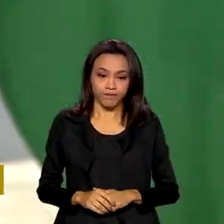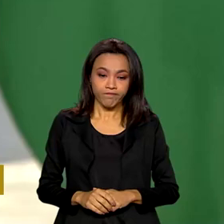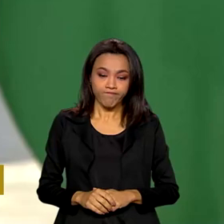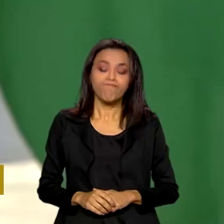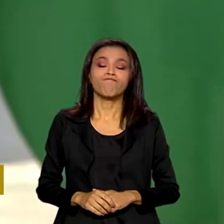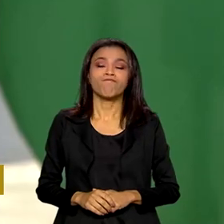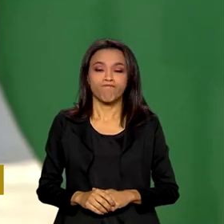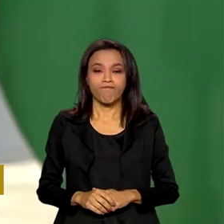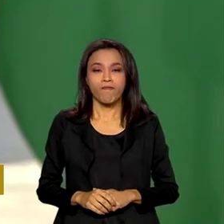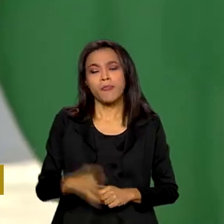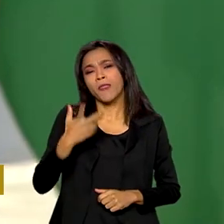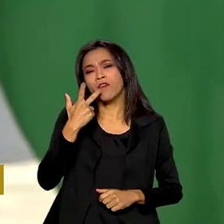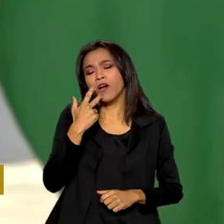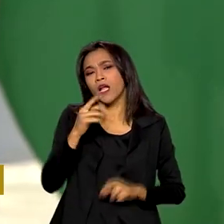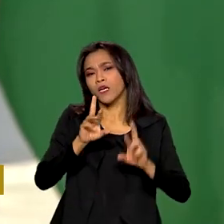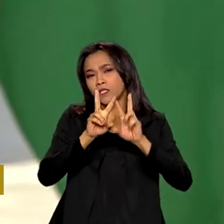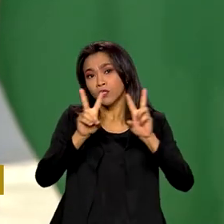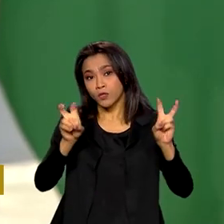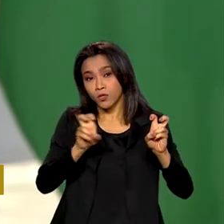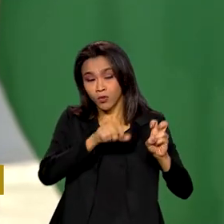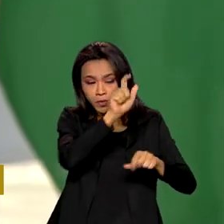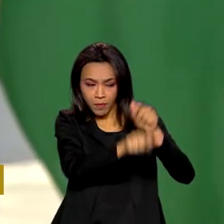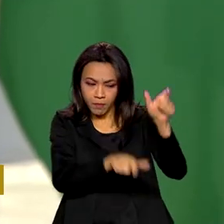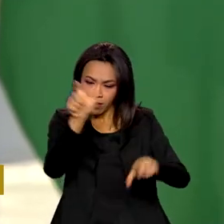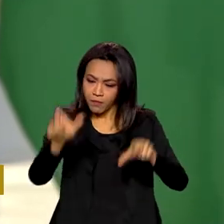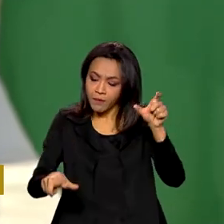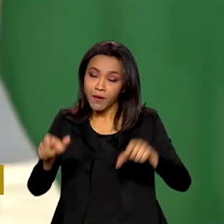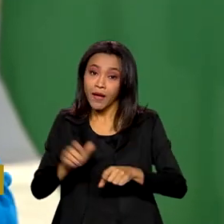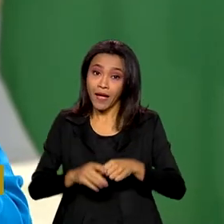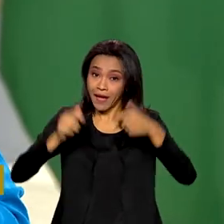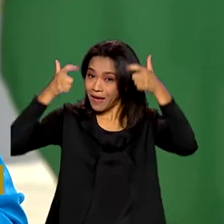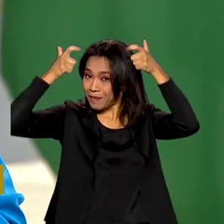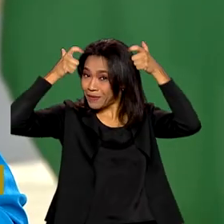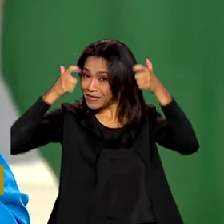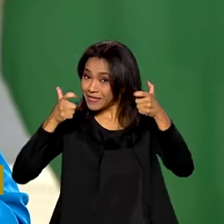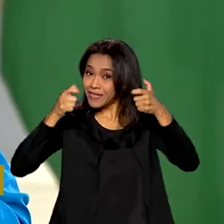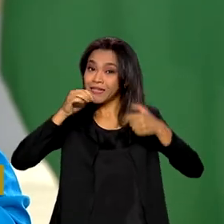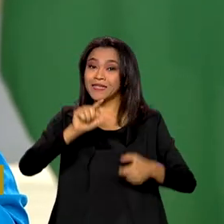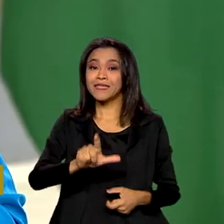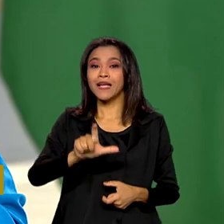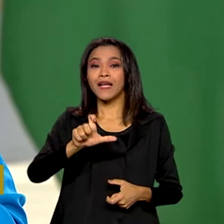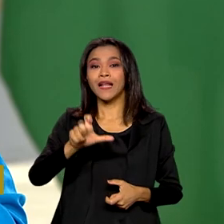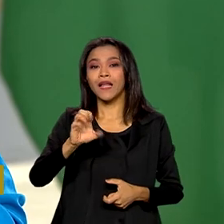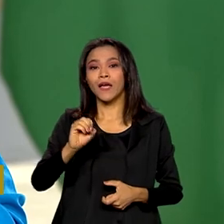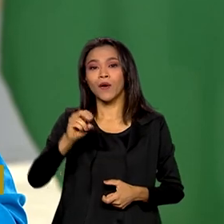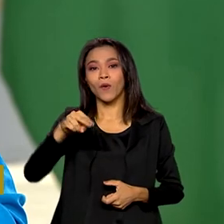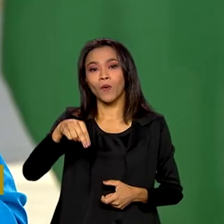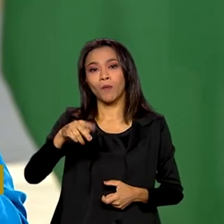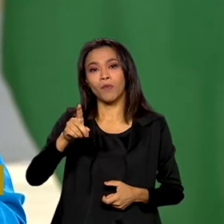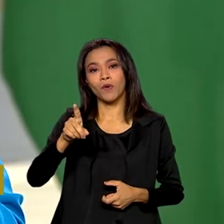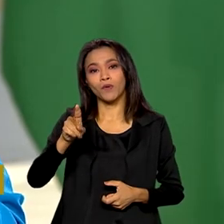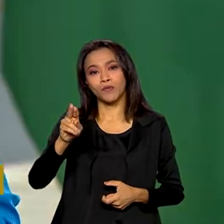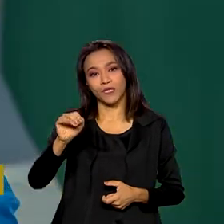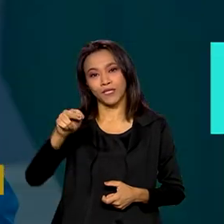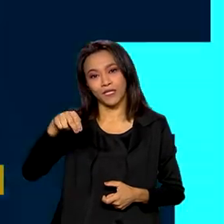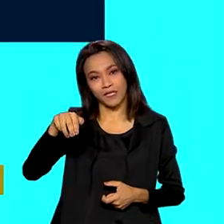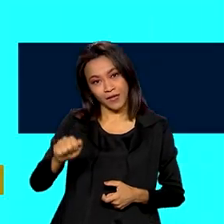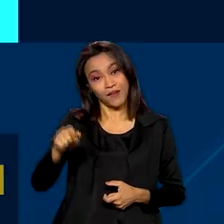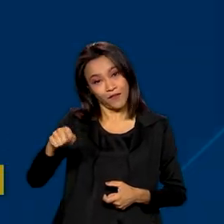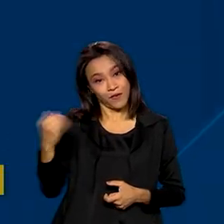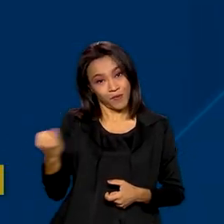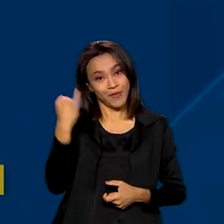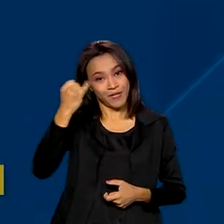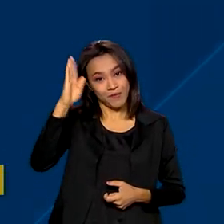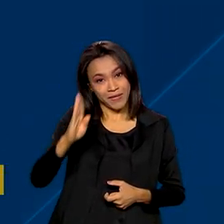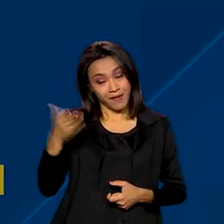E por falar em personagens, a princesa Leopoldina teve um papel fundamental para a independência do Brasil. Essa e outras